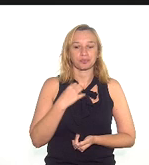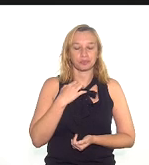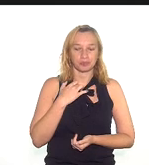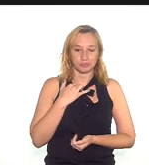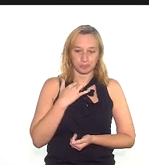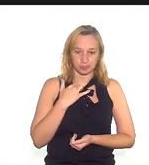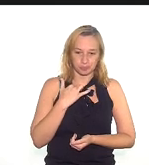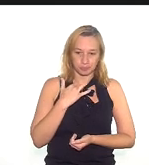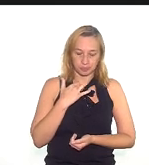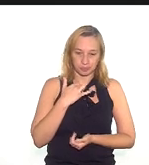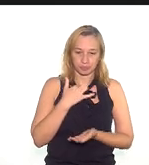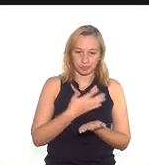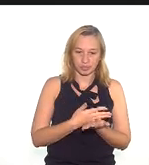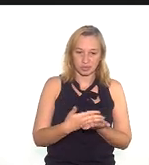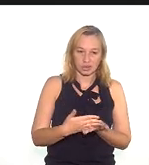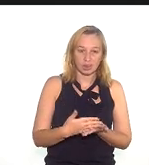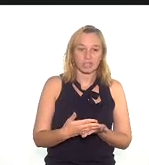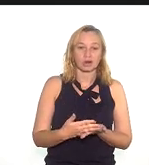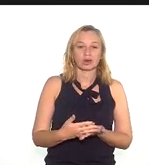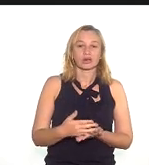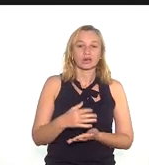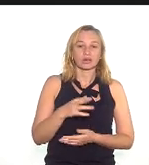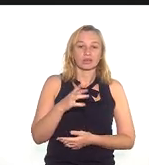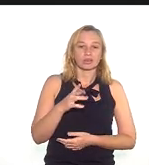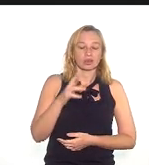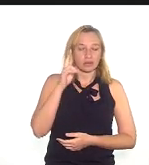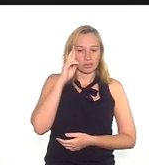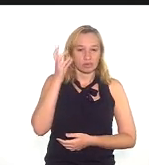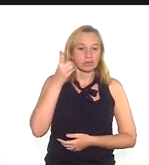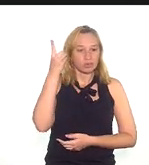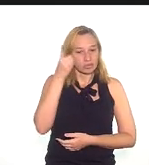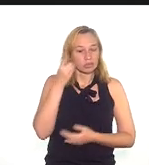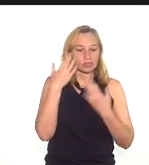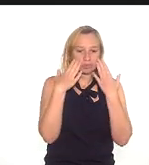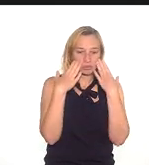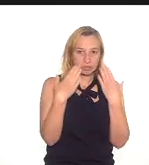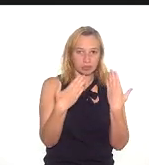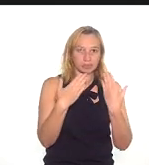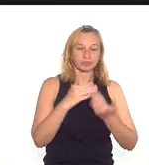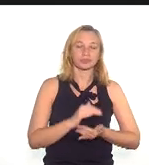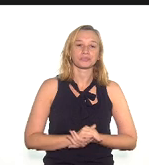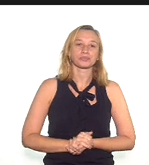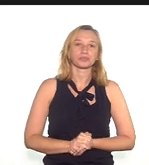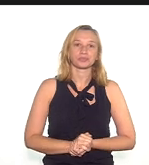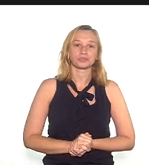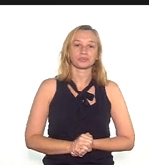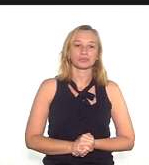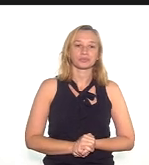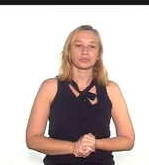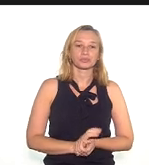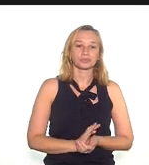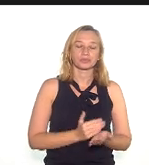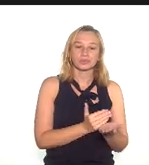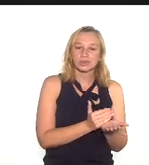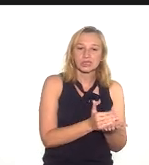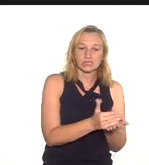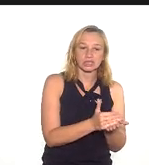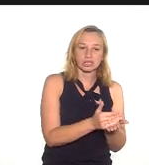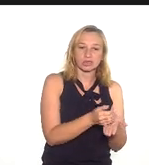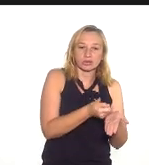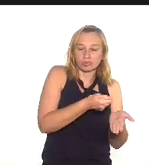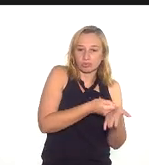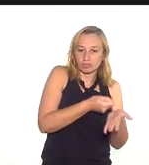Eu gostaria de iniciar, senhor deputado, apresentando a origem dessa